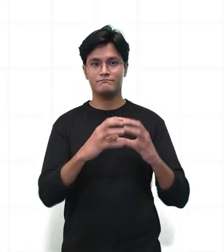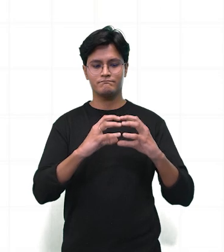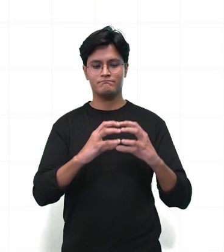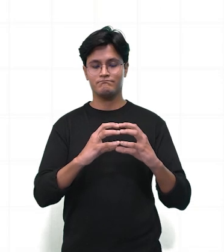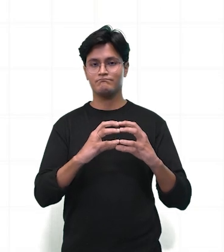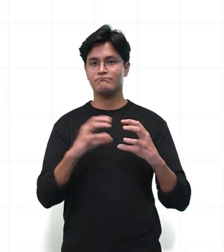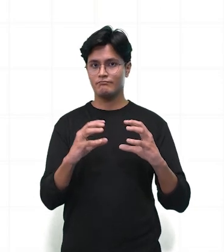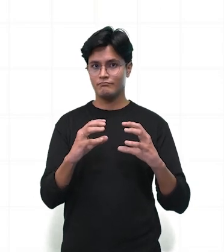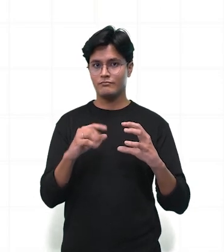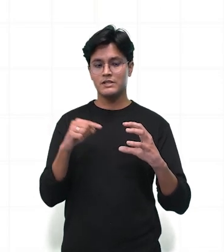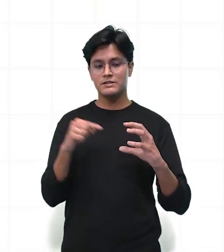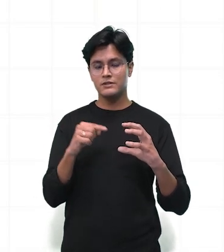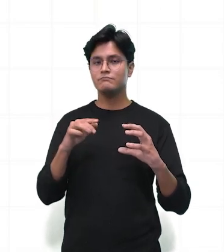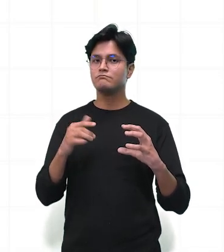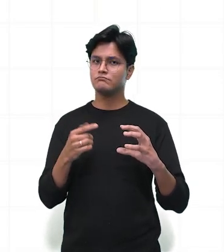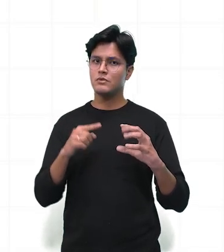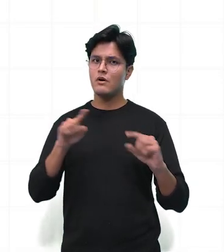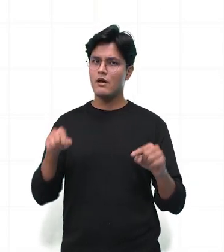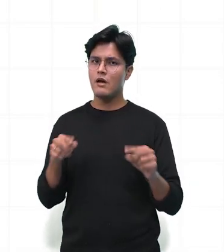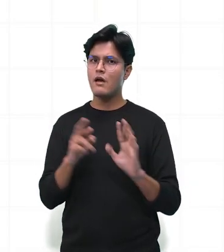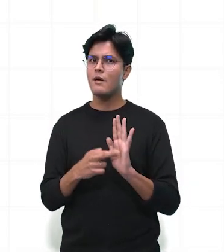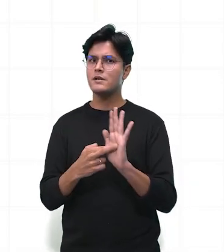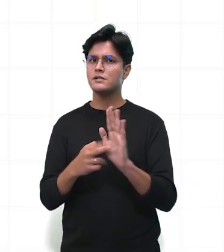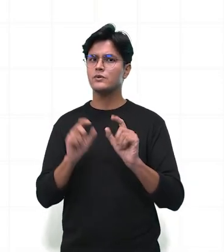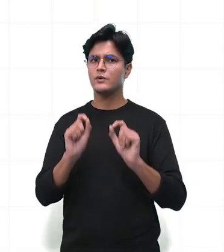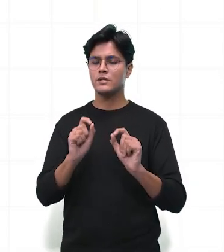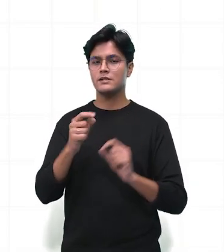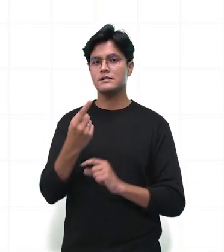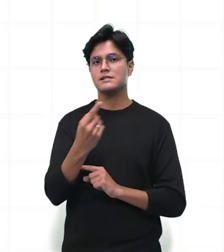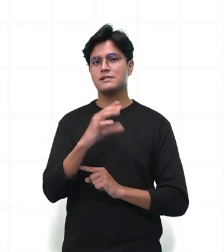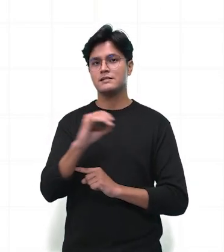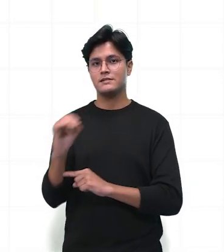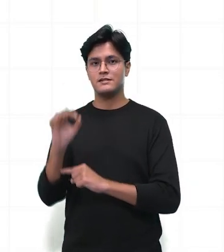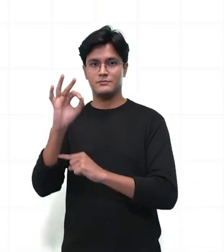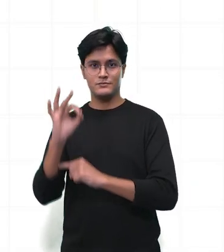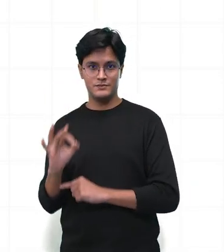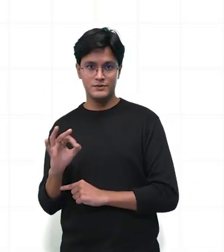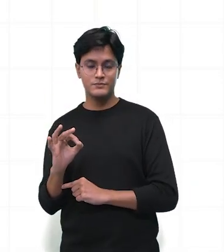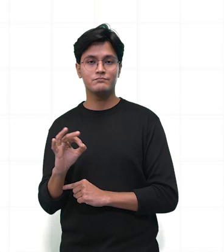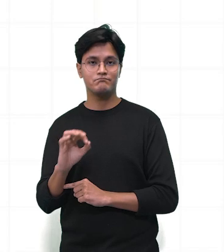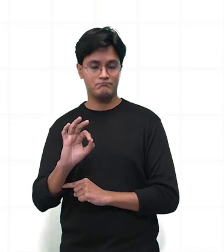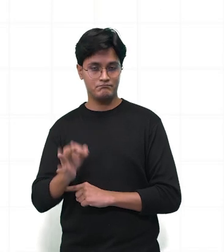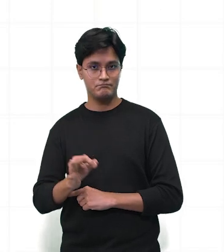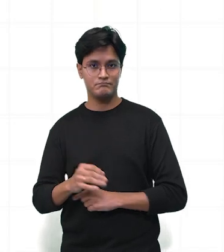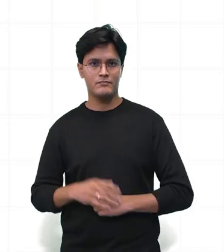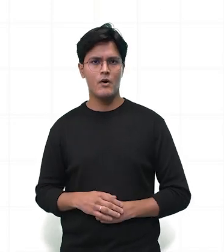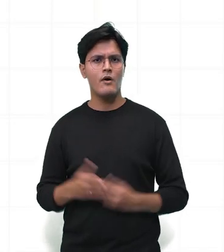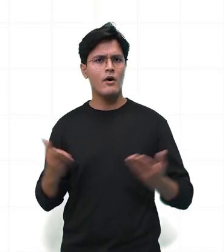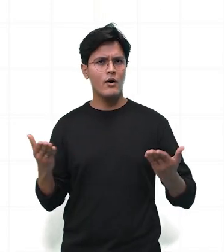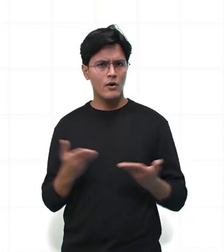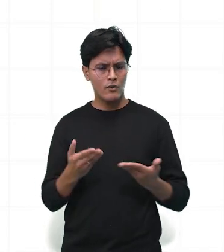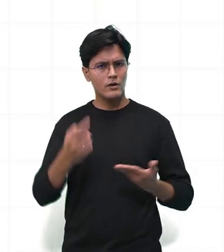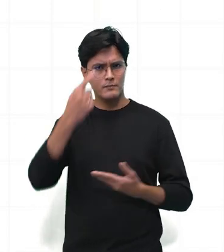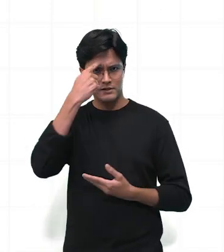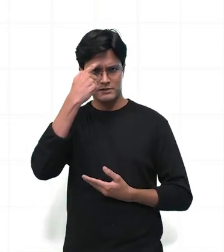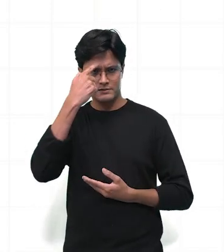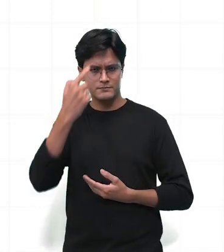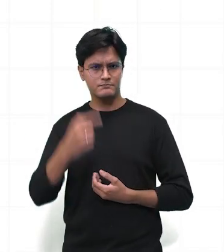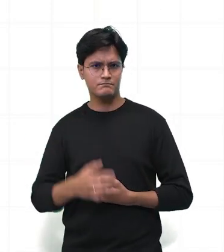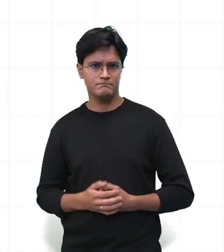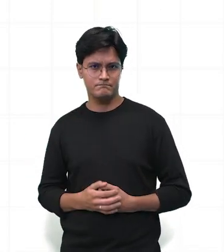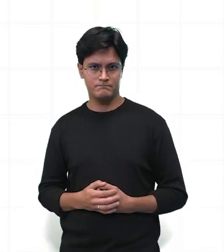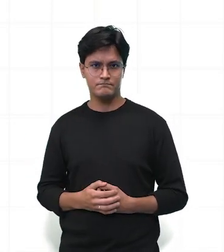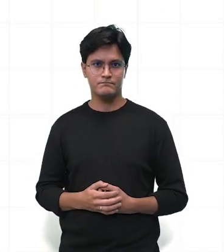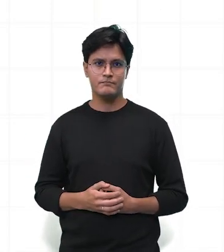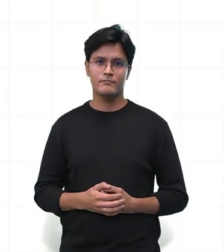ter 100% do total dessa laranja, tá? Agora imagina só, mentaliza comigo. Você pega